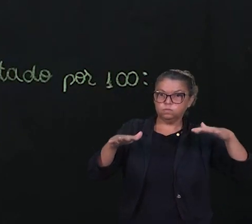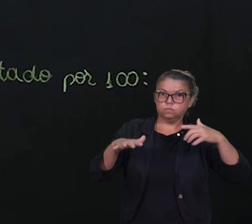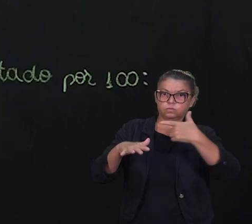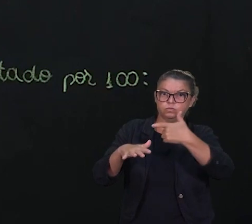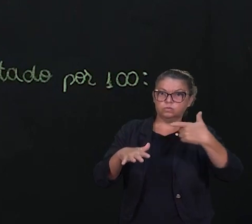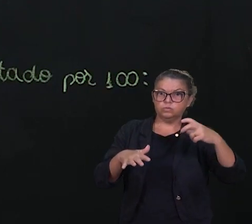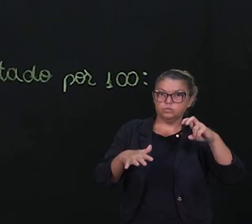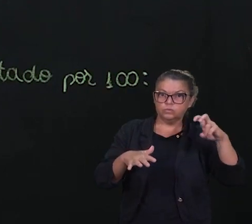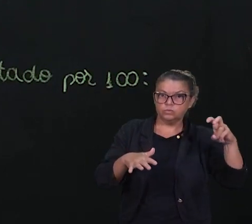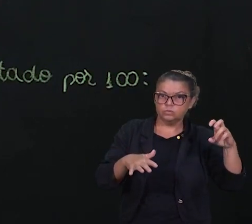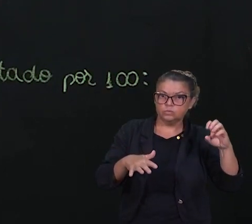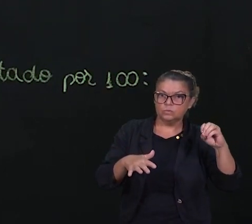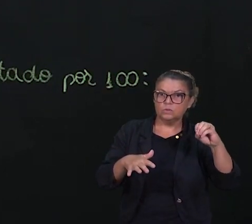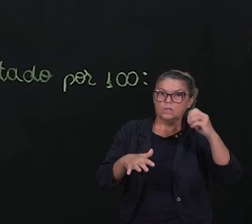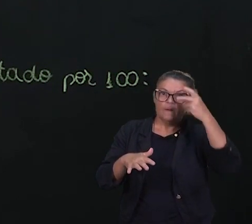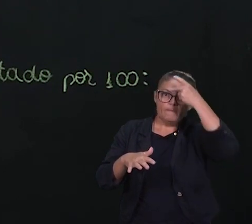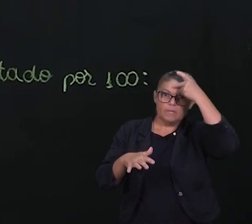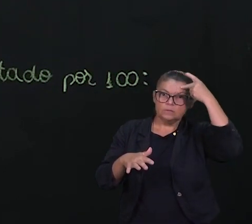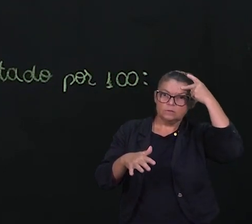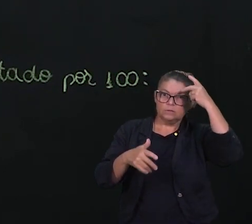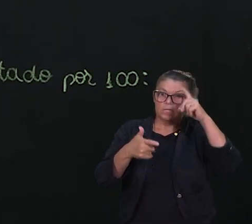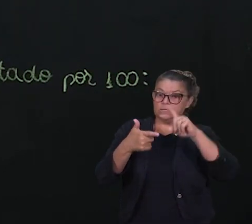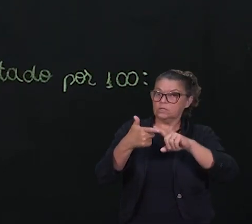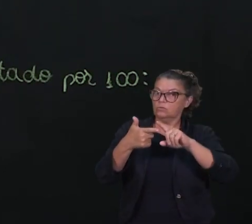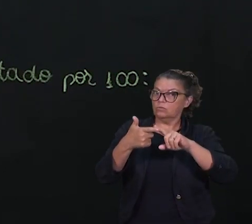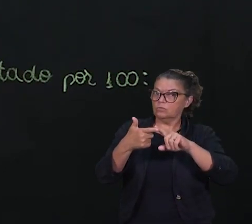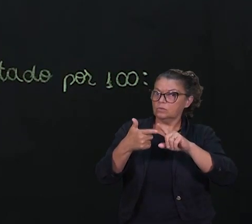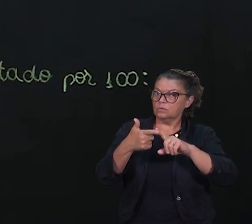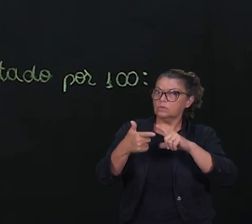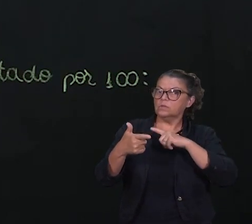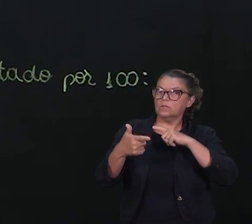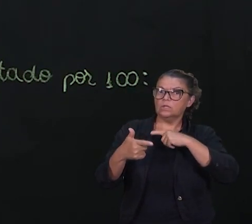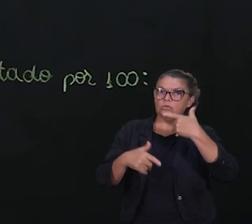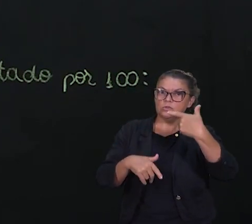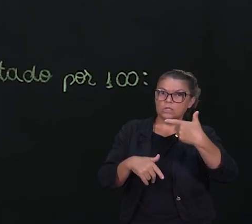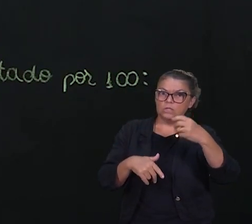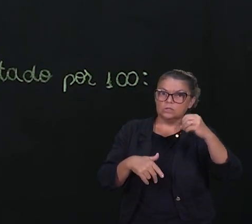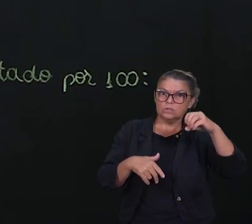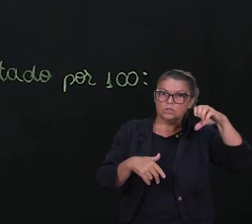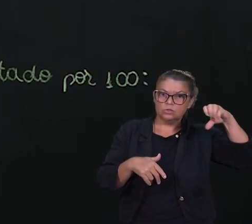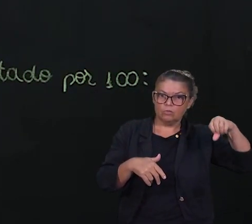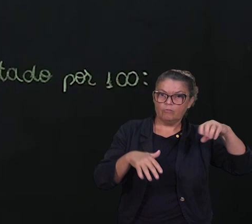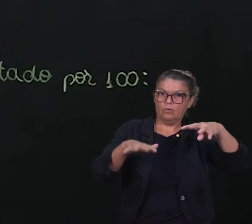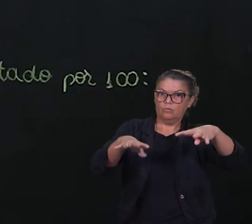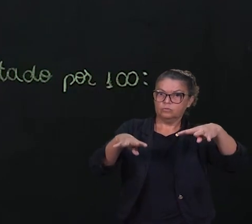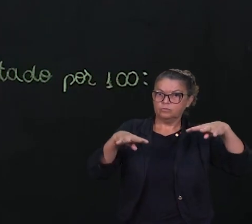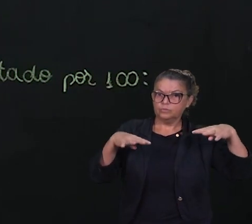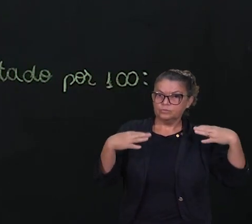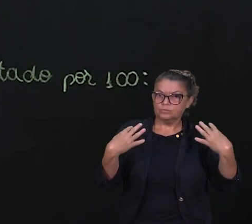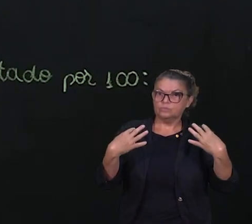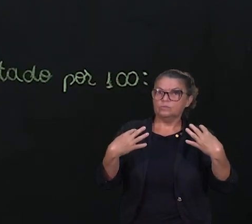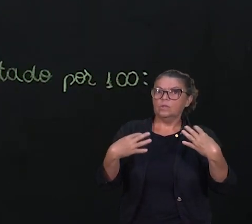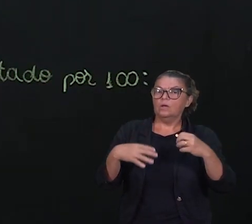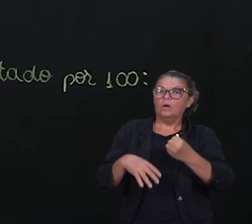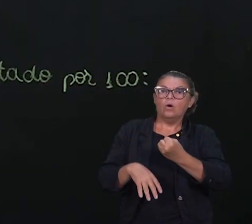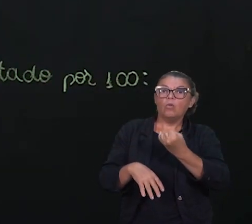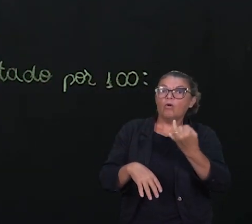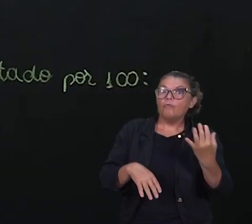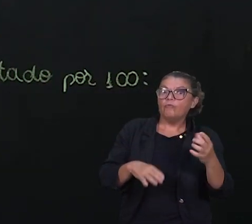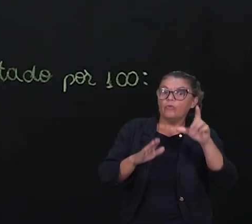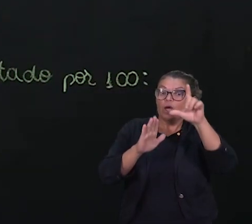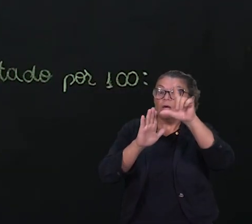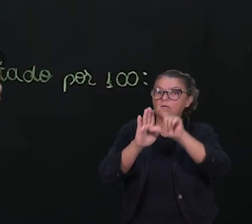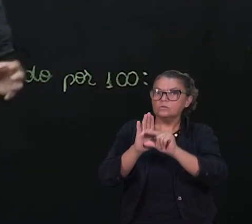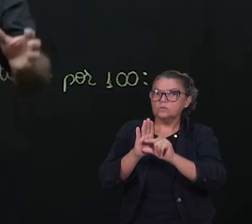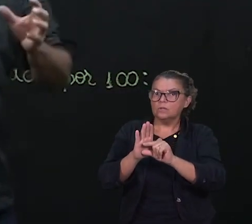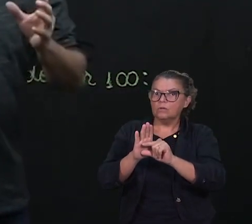na estreia. Já na segunda encenação, havia 209 espectadores. Qual foi a